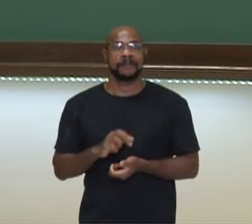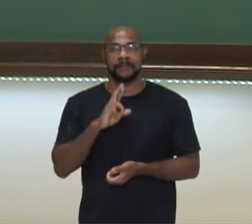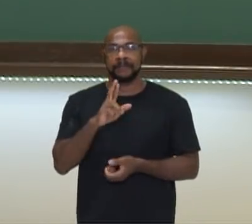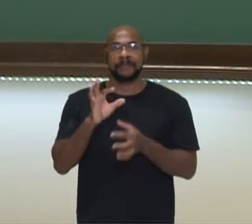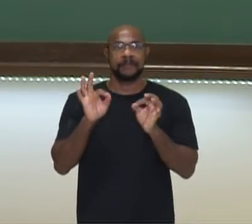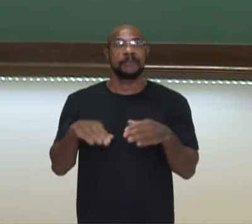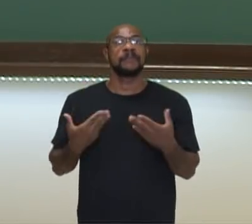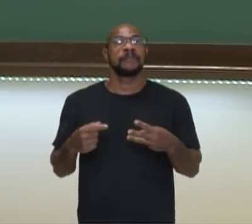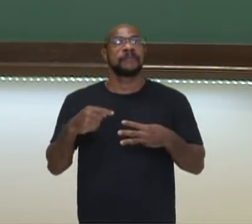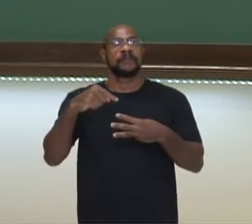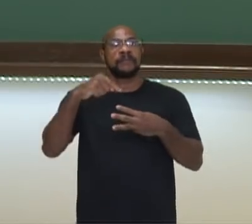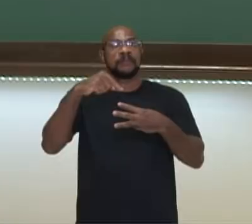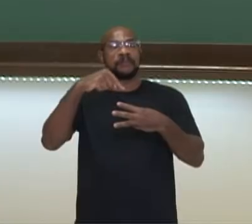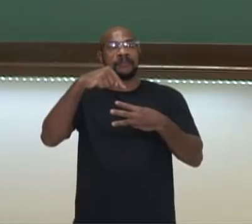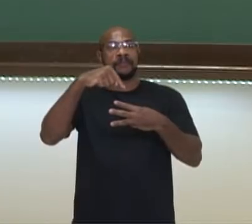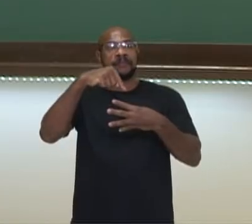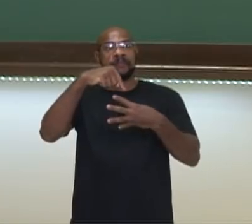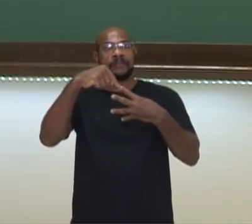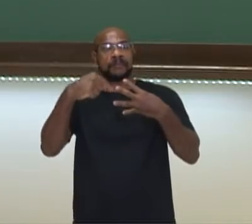correta vai ser o quê?